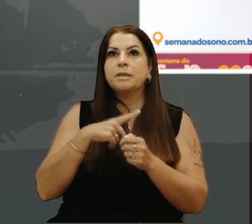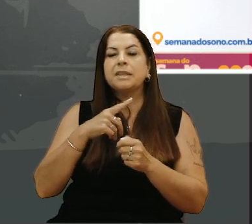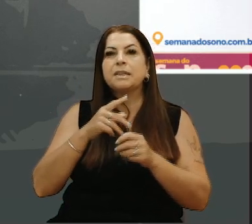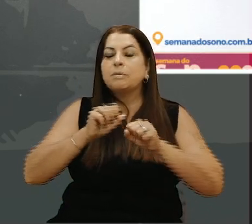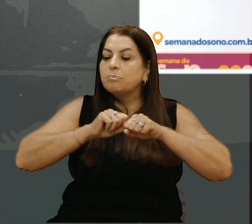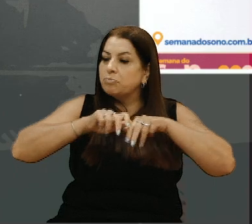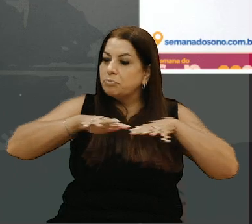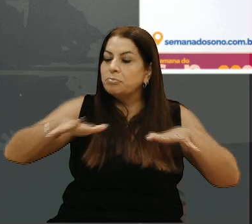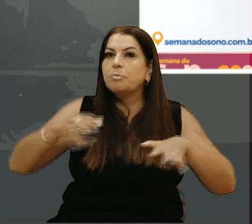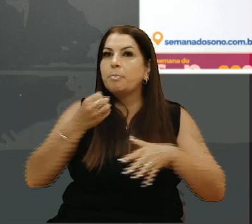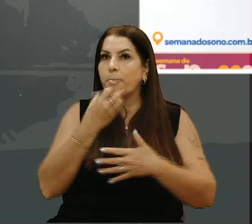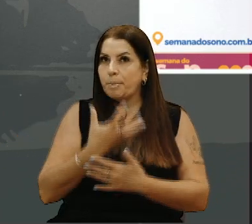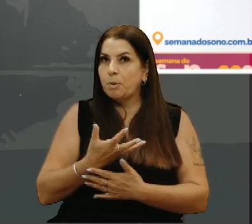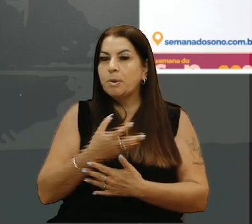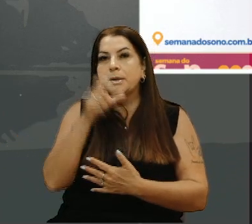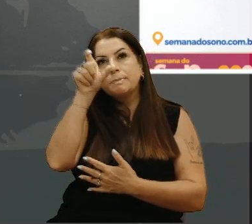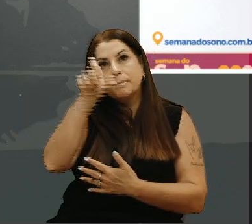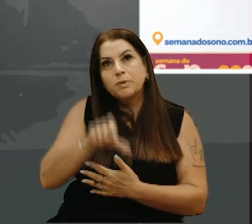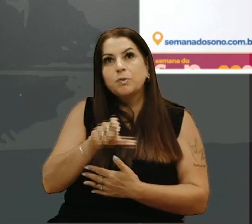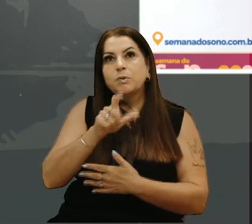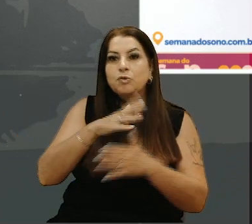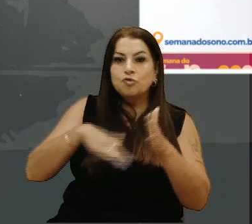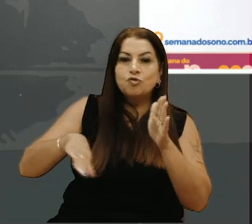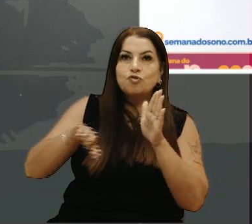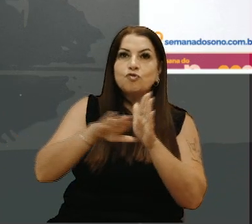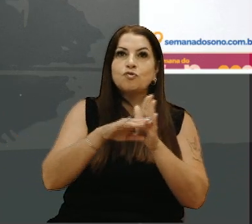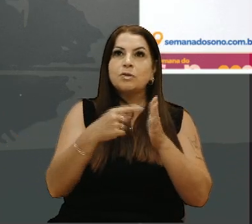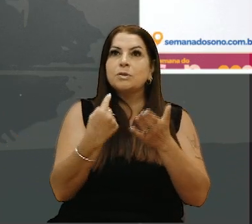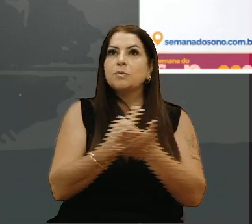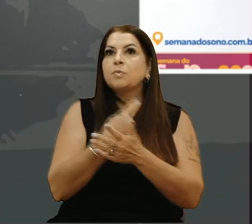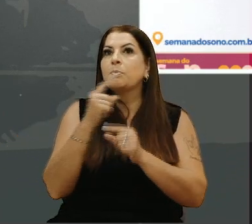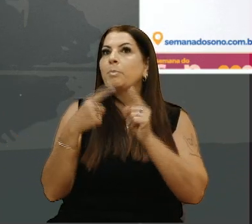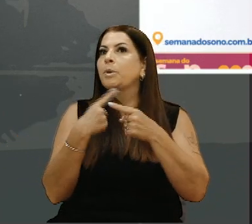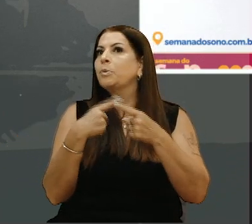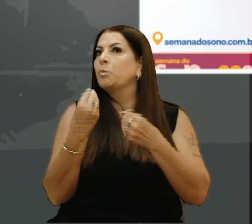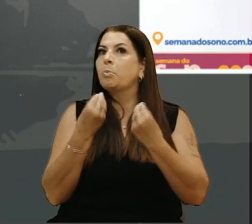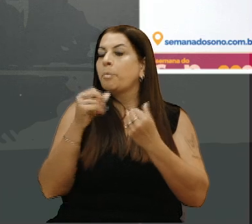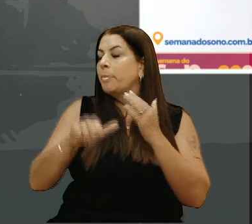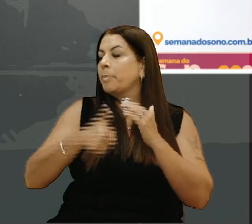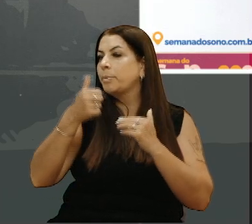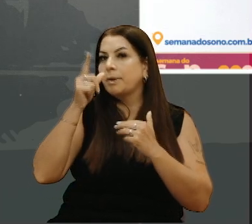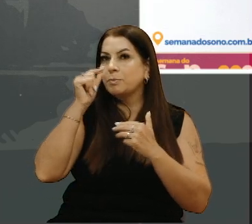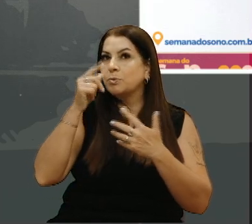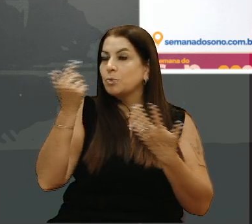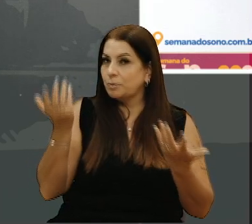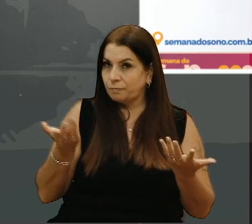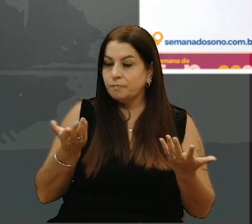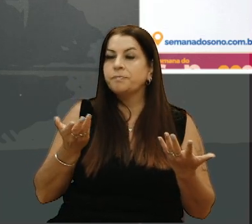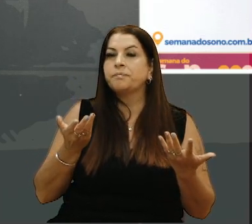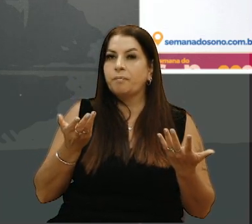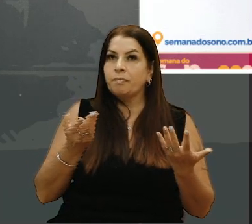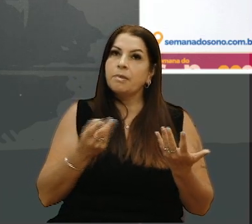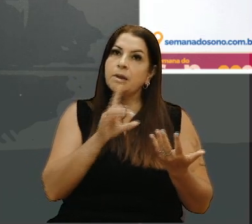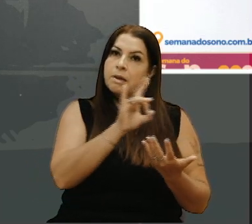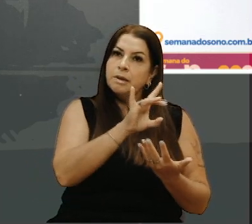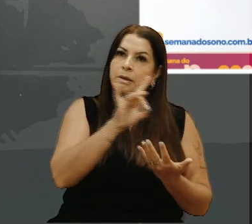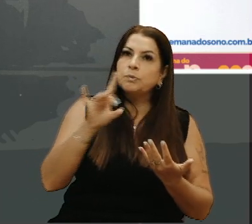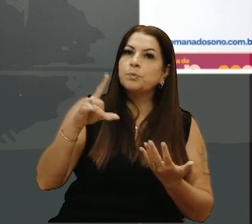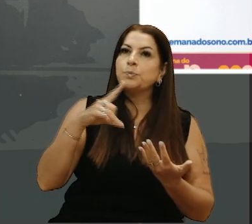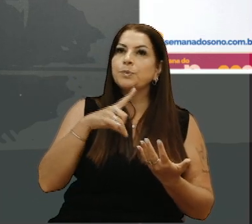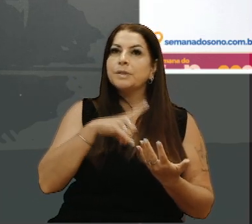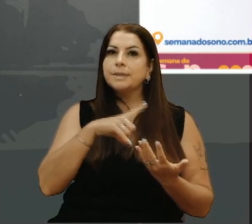repercussão muito boa. As pessoas chegam até nós perguntando sobre como melhorar o sono. Cada um tem o